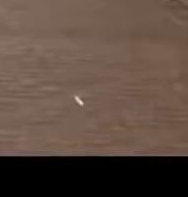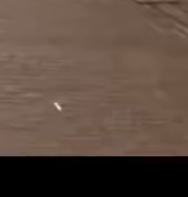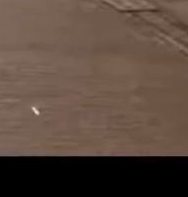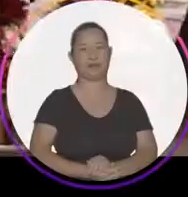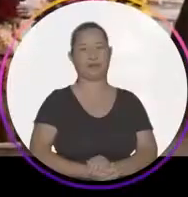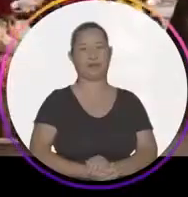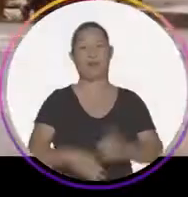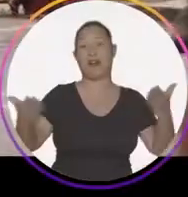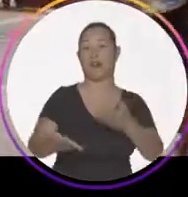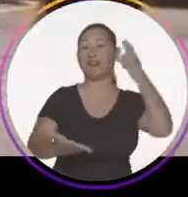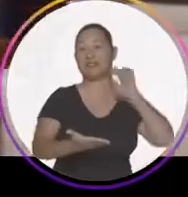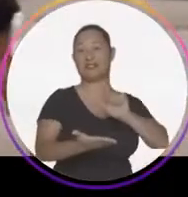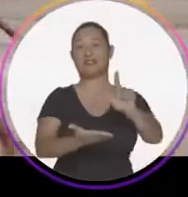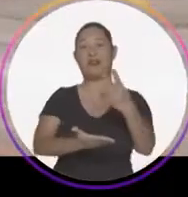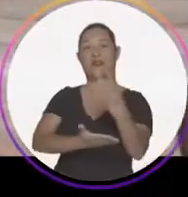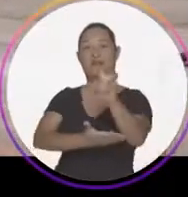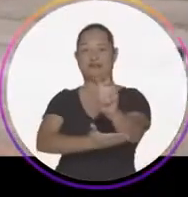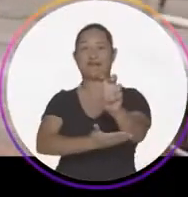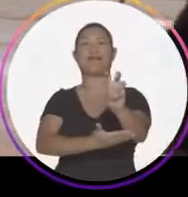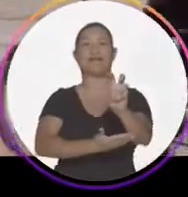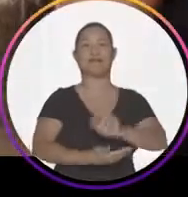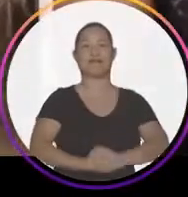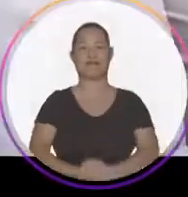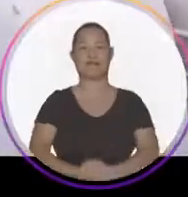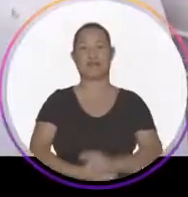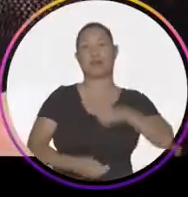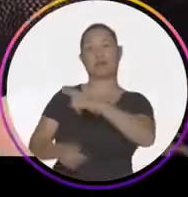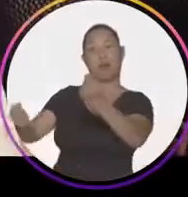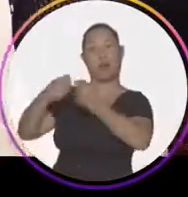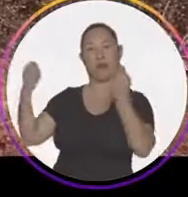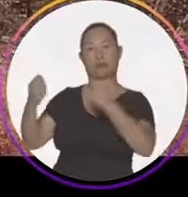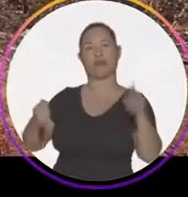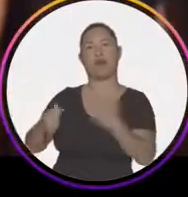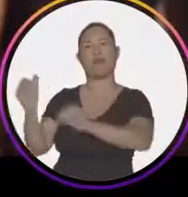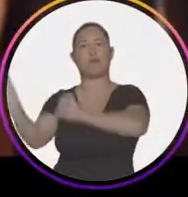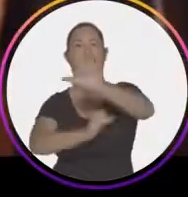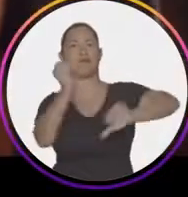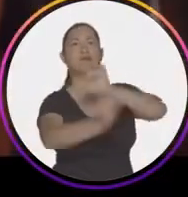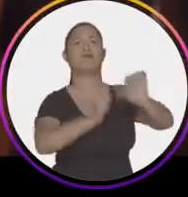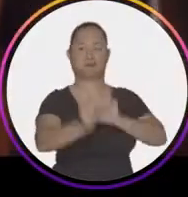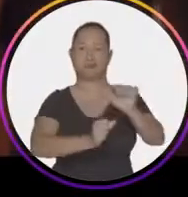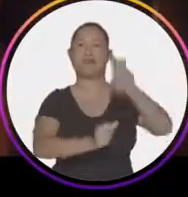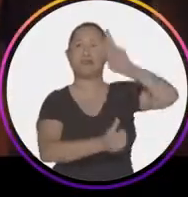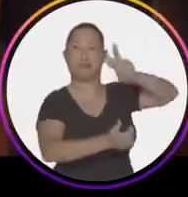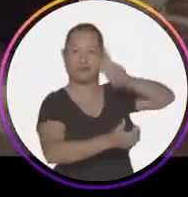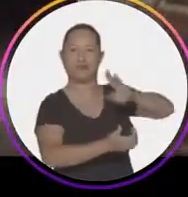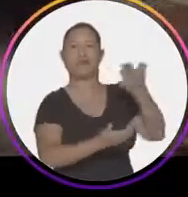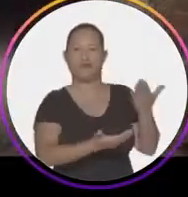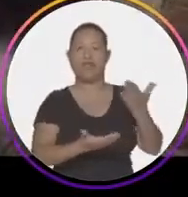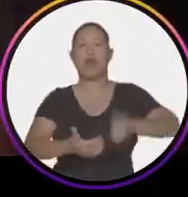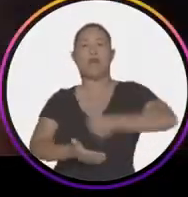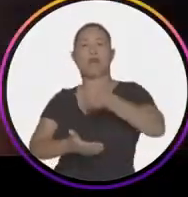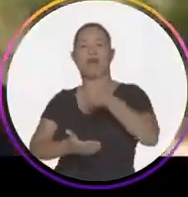e agora e Raquel em Caruaru a gente fez a maior transformação da nossa